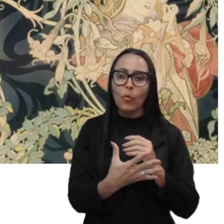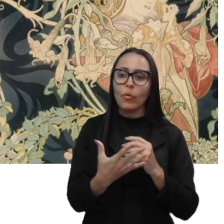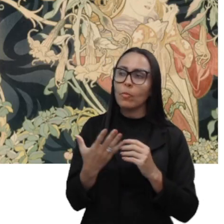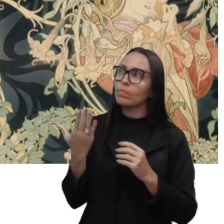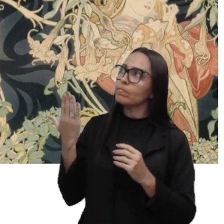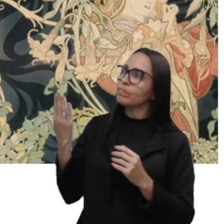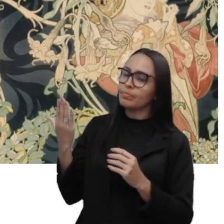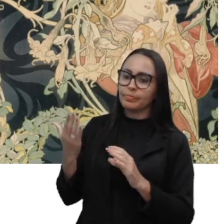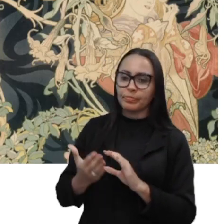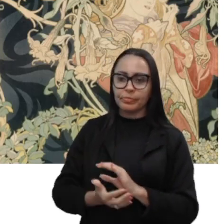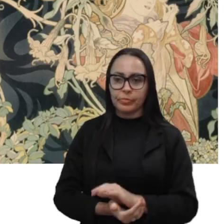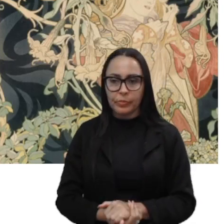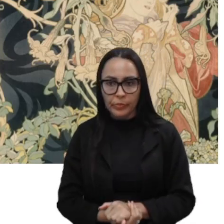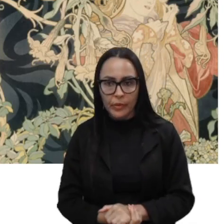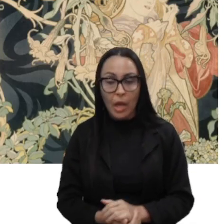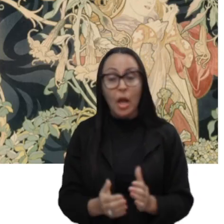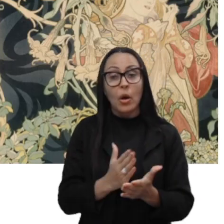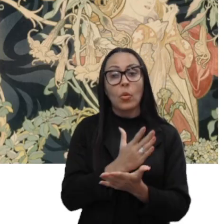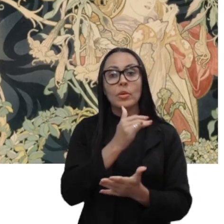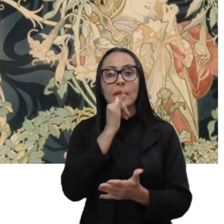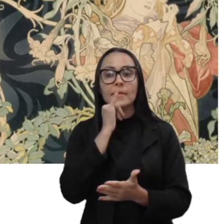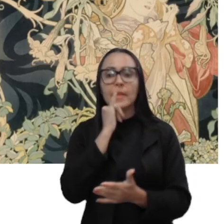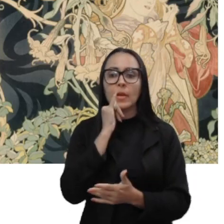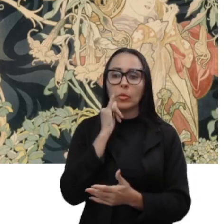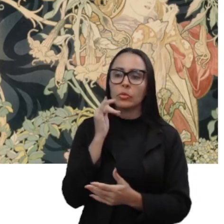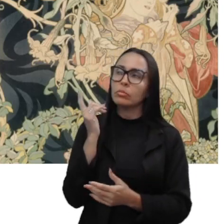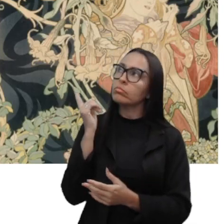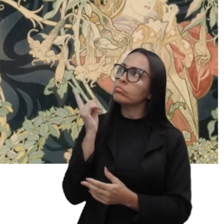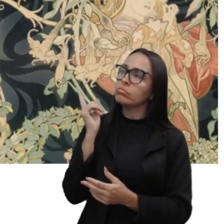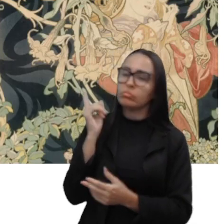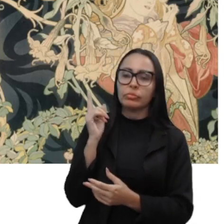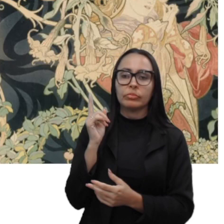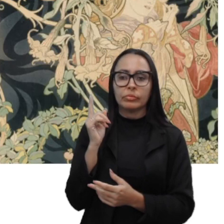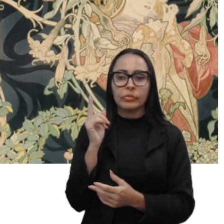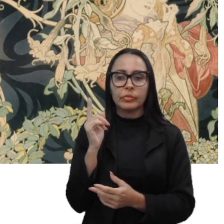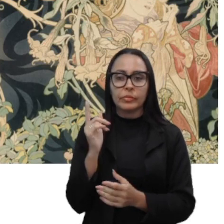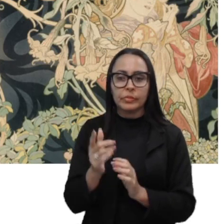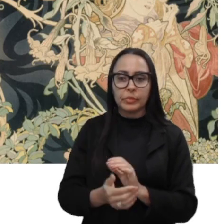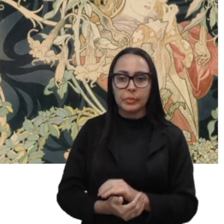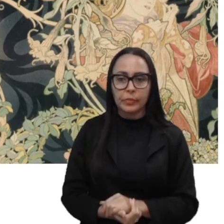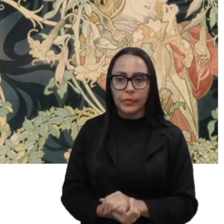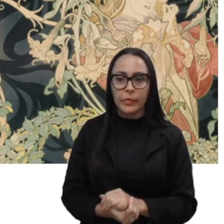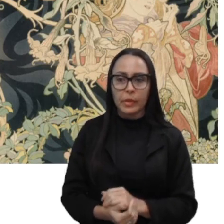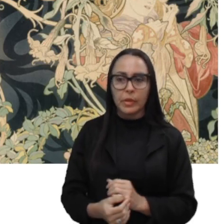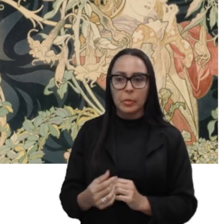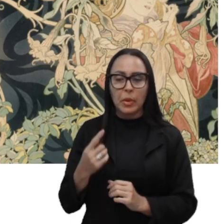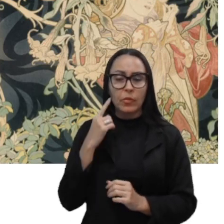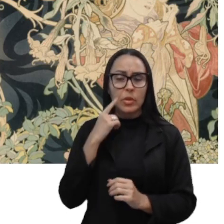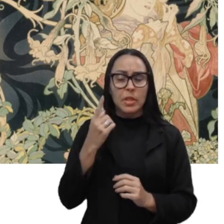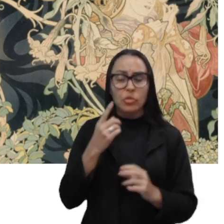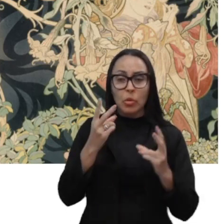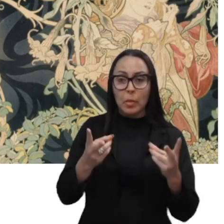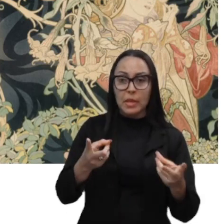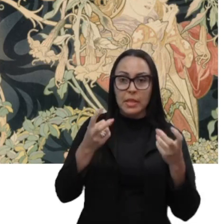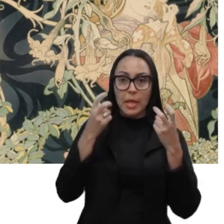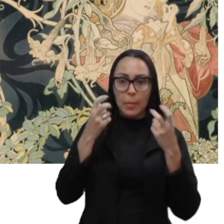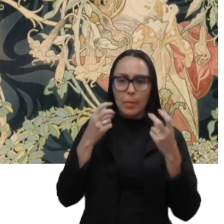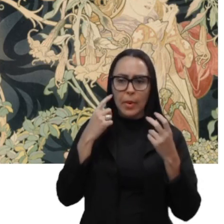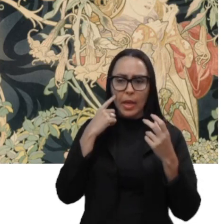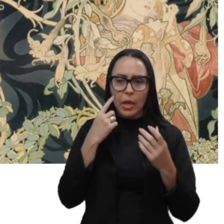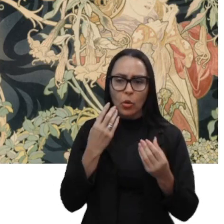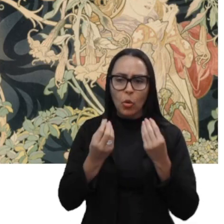novas. Eu trouxe aqui alguns exemplos gráficos, mas eu também trouxe um exemplo de um móvel para vocês verem como funcionou